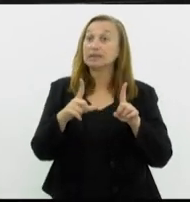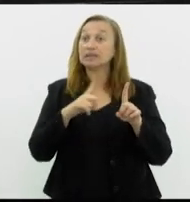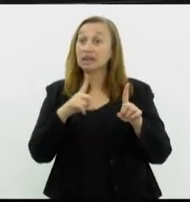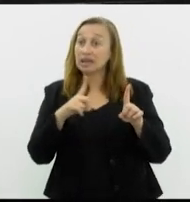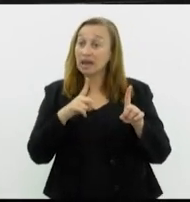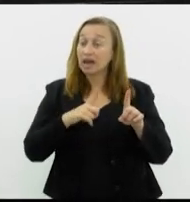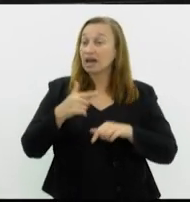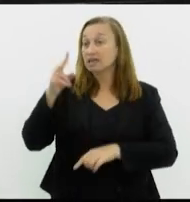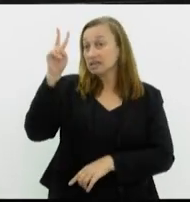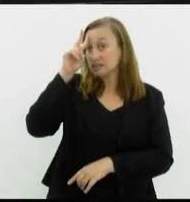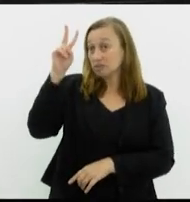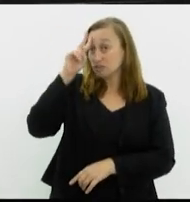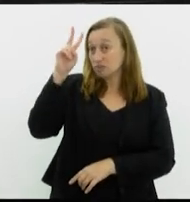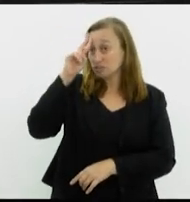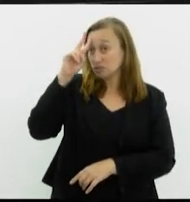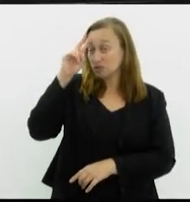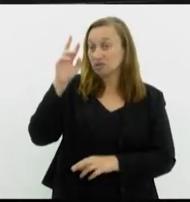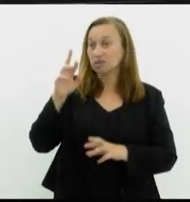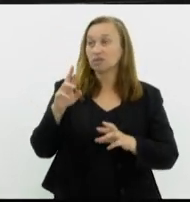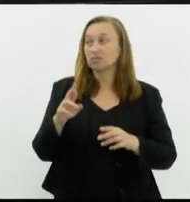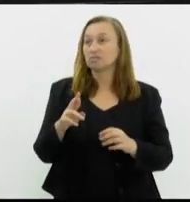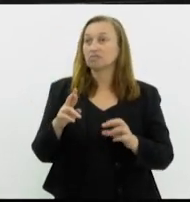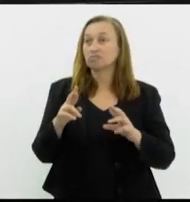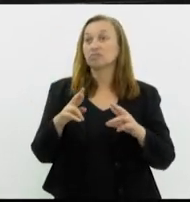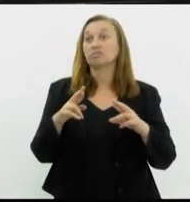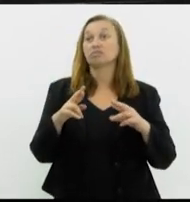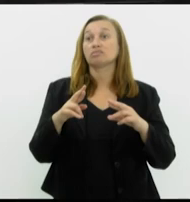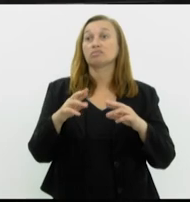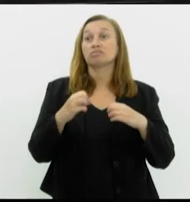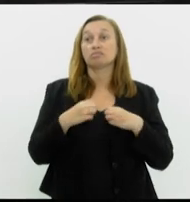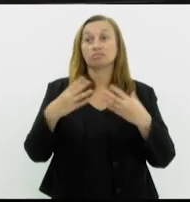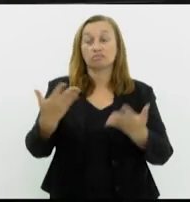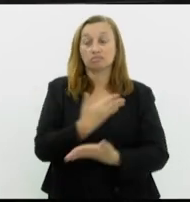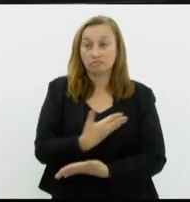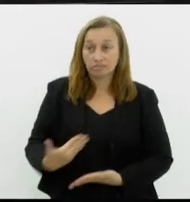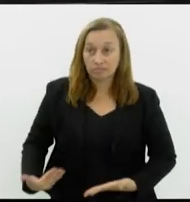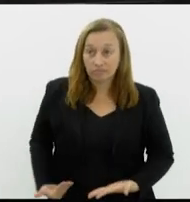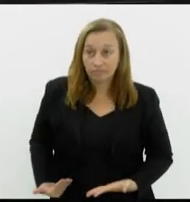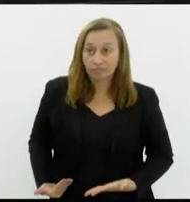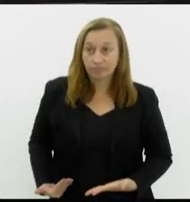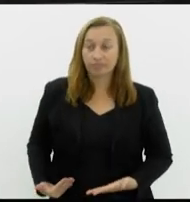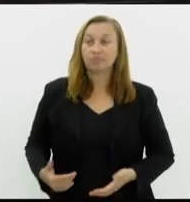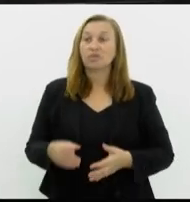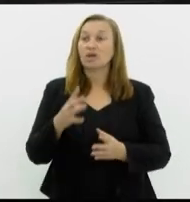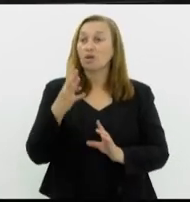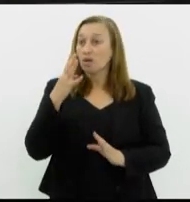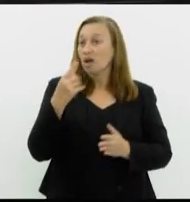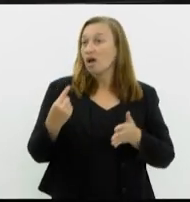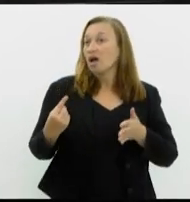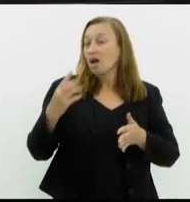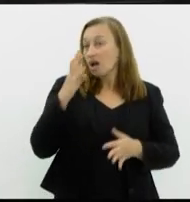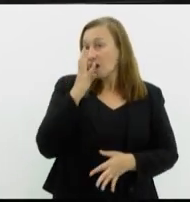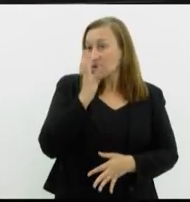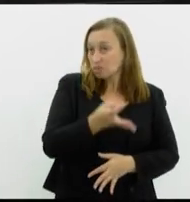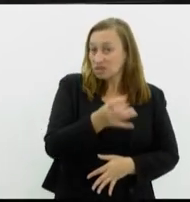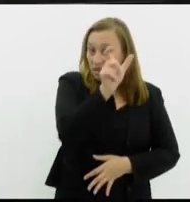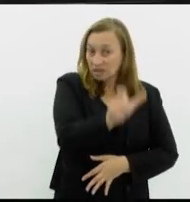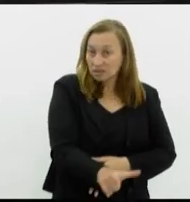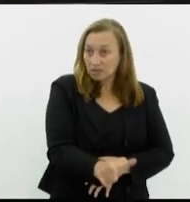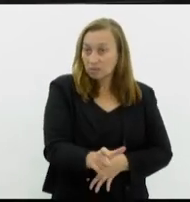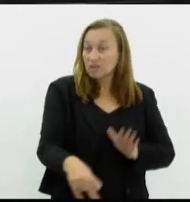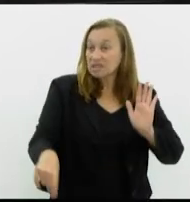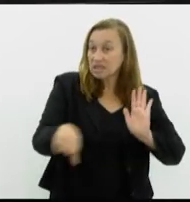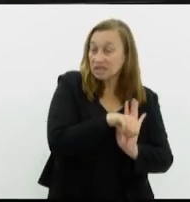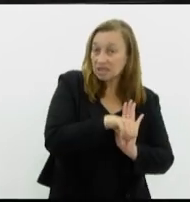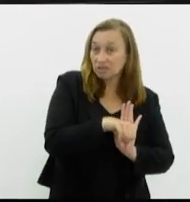na segunda-feira uma audiência com aqueles que são acusados por esse crime bárbaro.